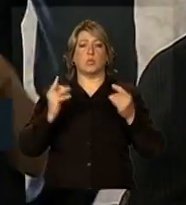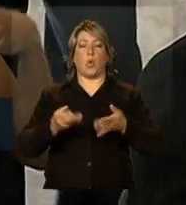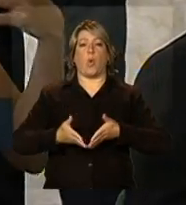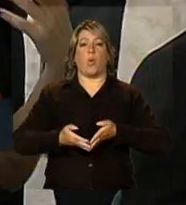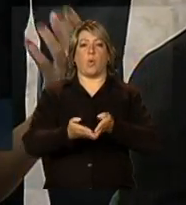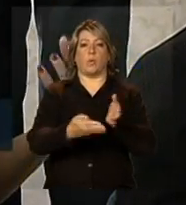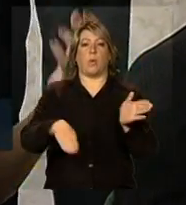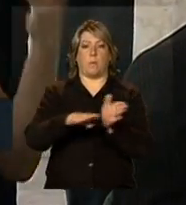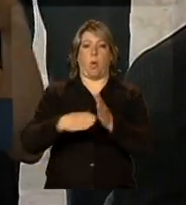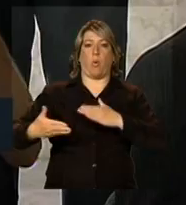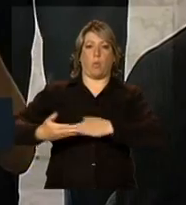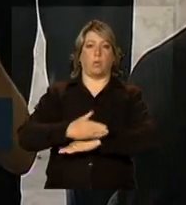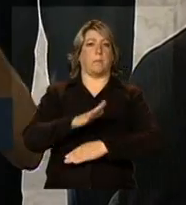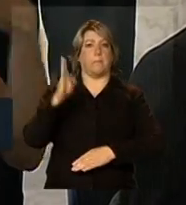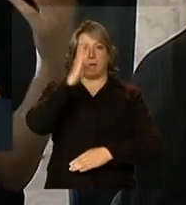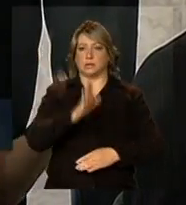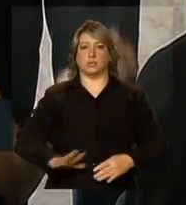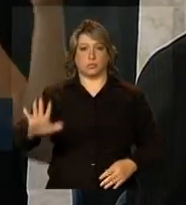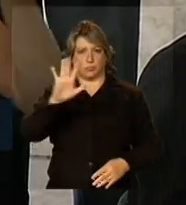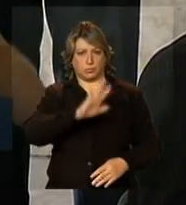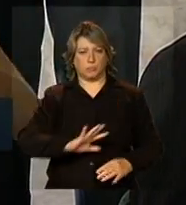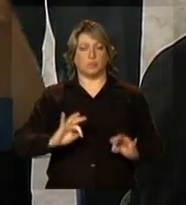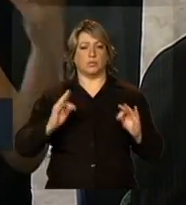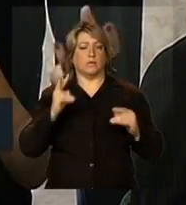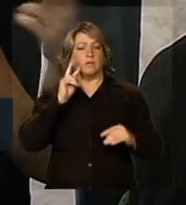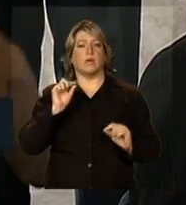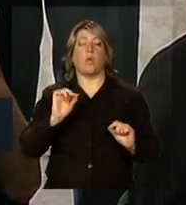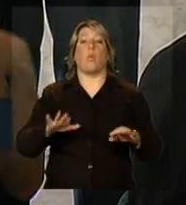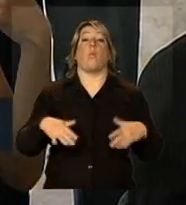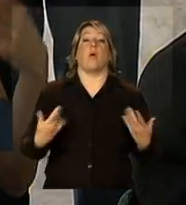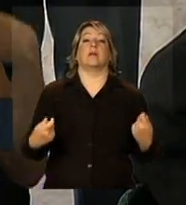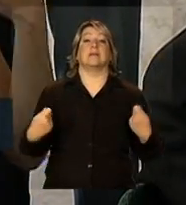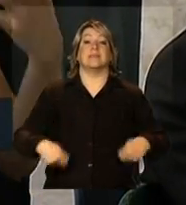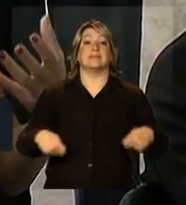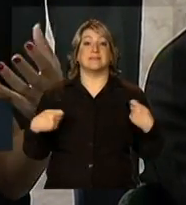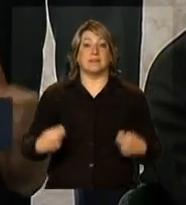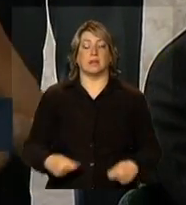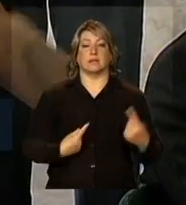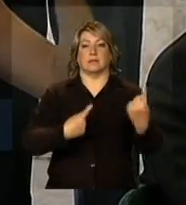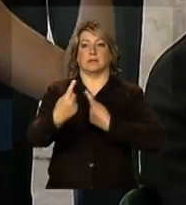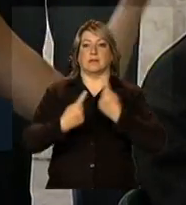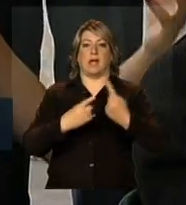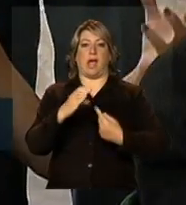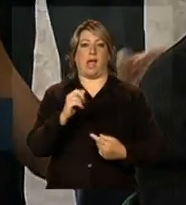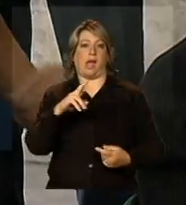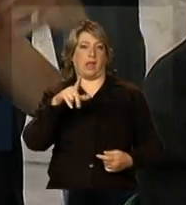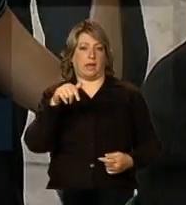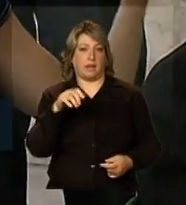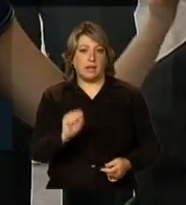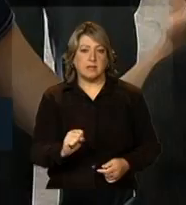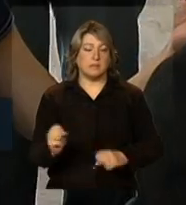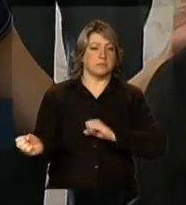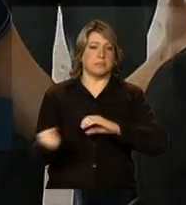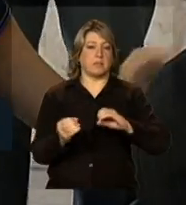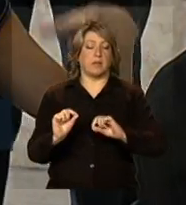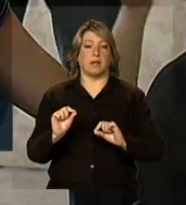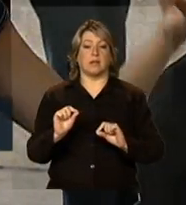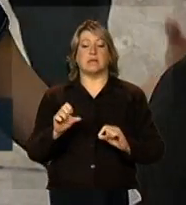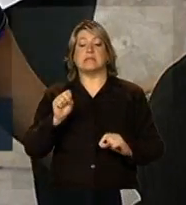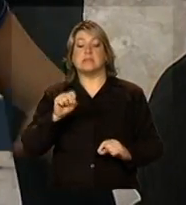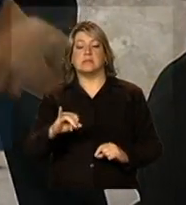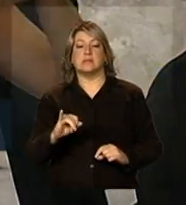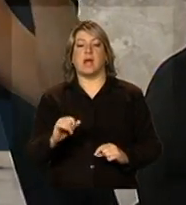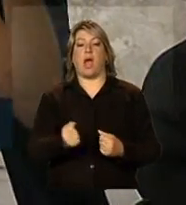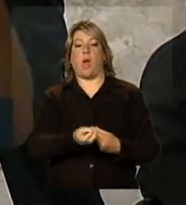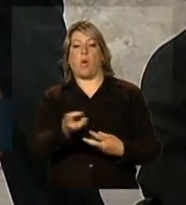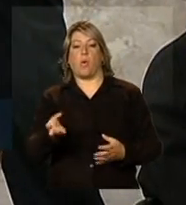brasileiros qual necessidade de carga que precisa ser movimentada? O que, que a falta de... Ah, determinado porto precisa ter mais escoamento de